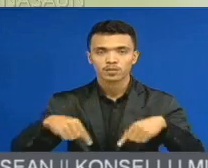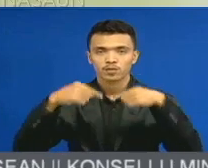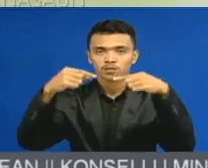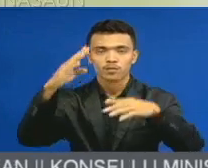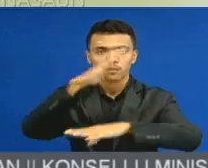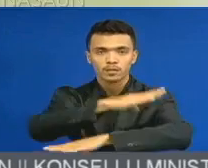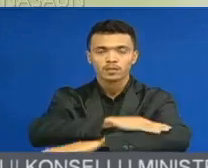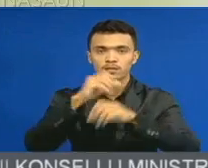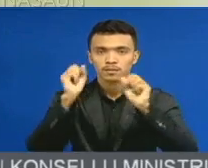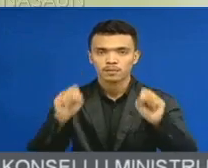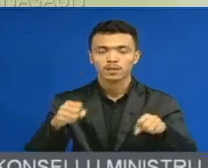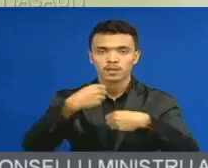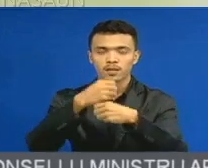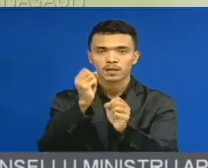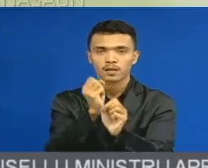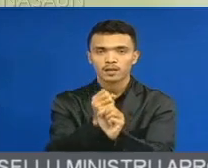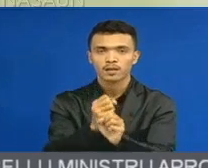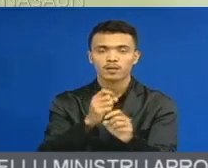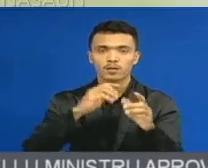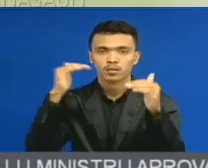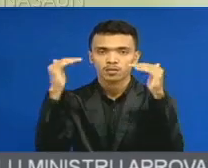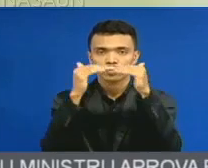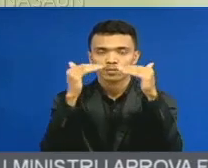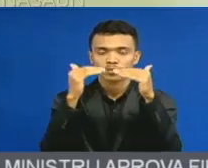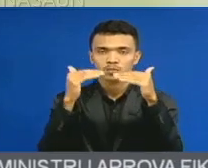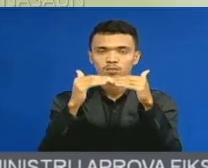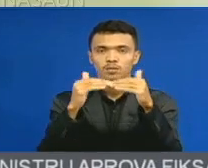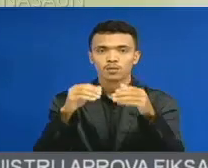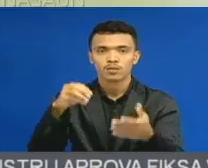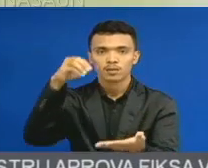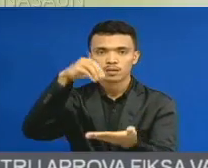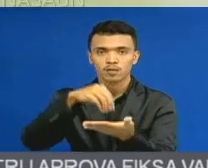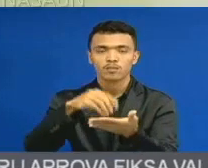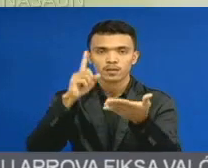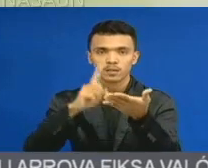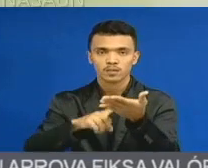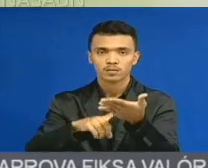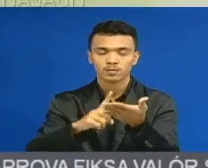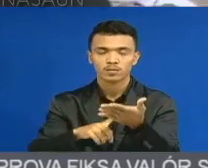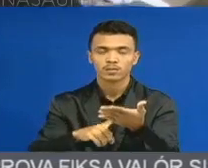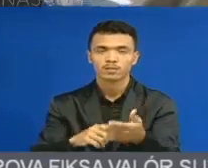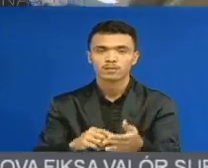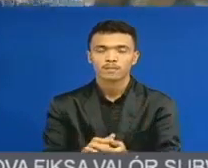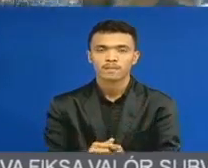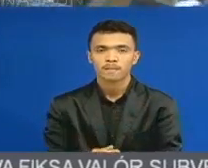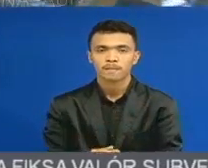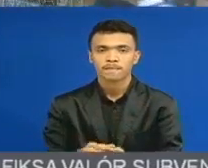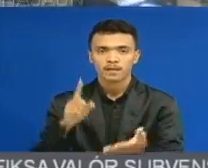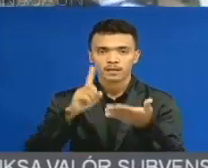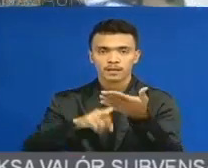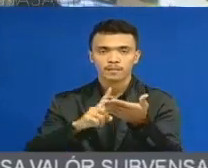bem imediatamente halo na plenária para hoje a tamaba discussão na generalidade.